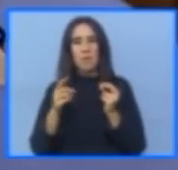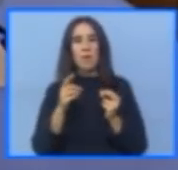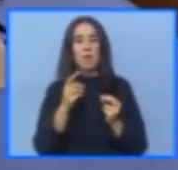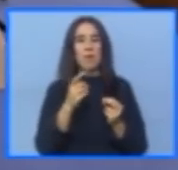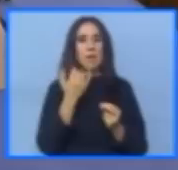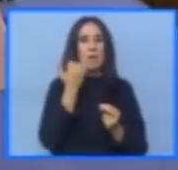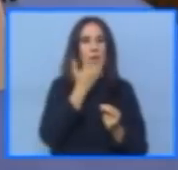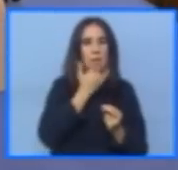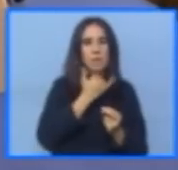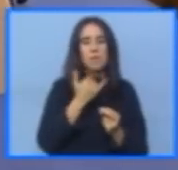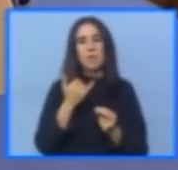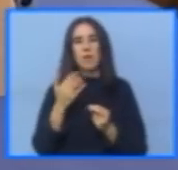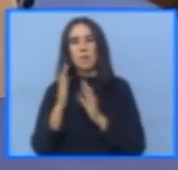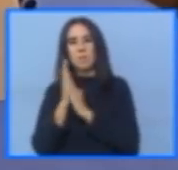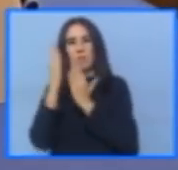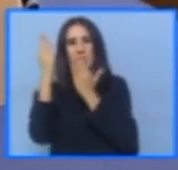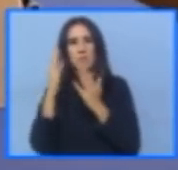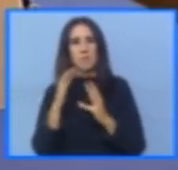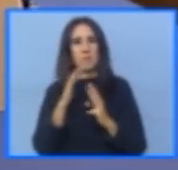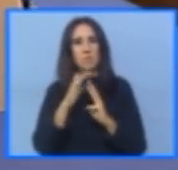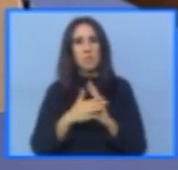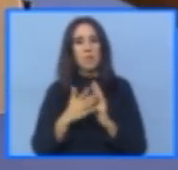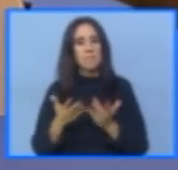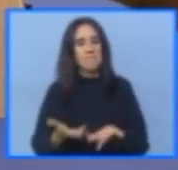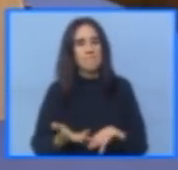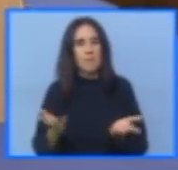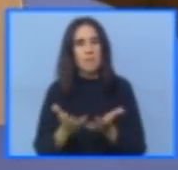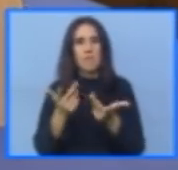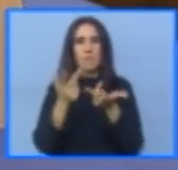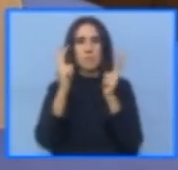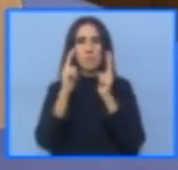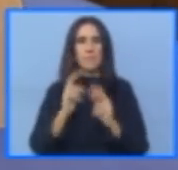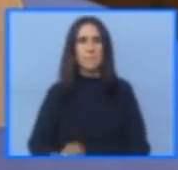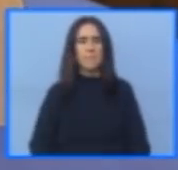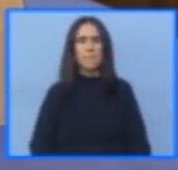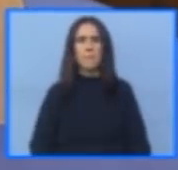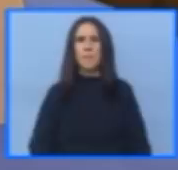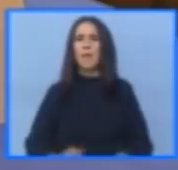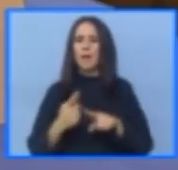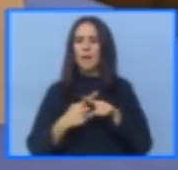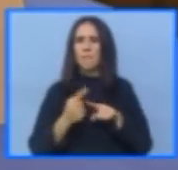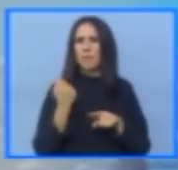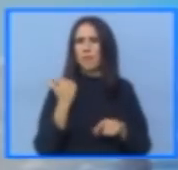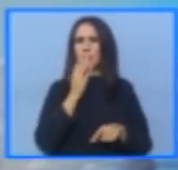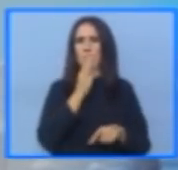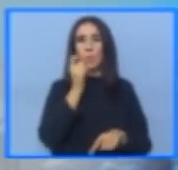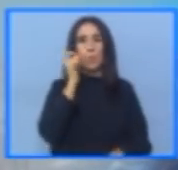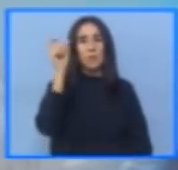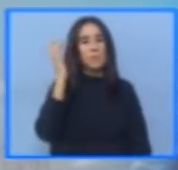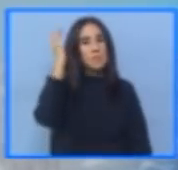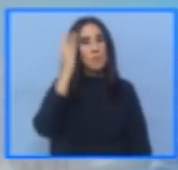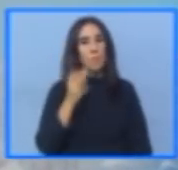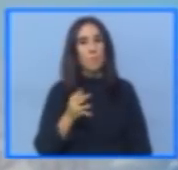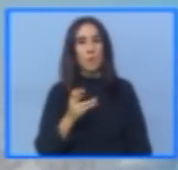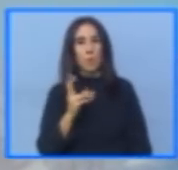graças, tornar presente a proposta salvadora e libertadora. Interessante que vai ao encontro daquilo que disse há pouco, quando São Paulo exorta os